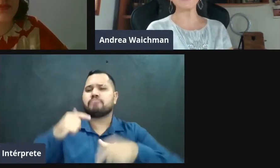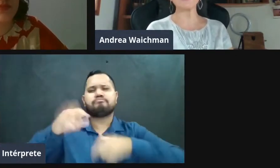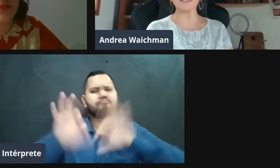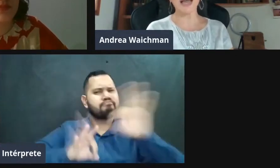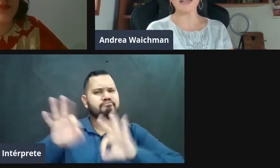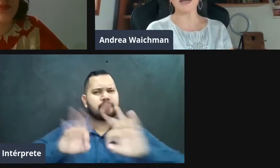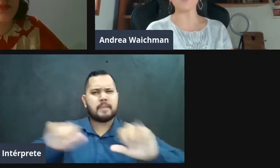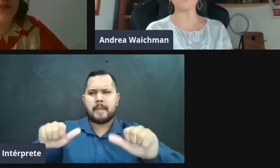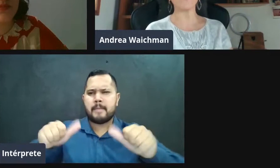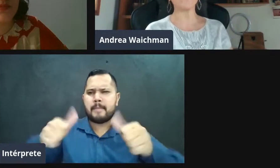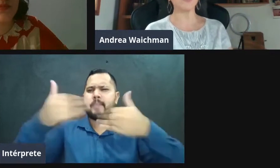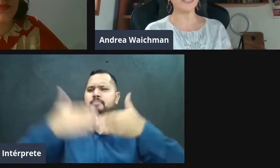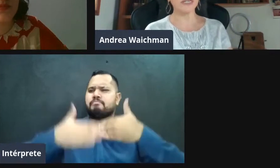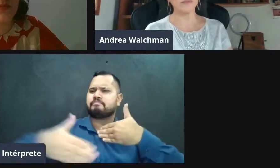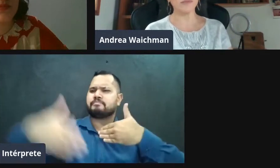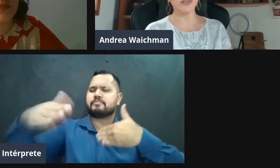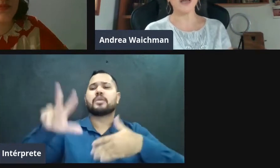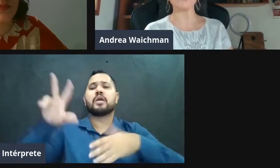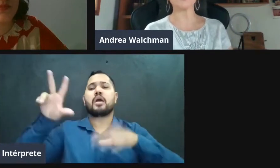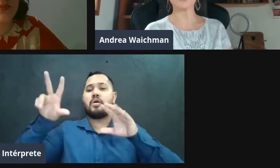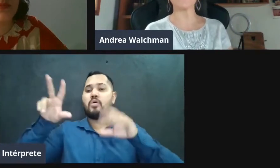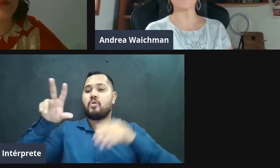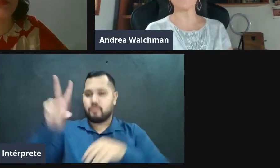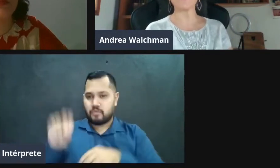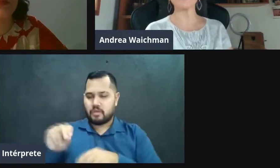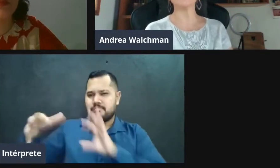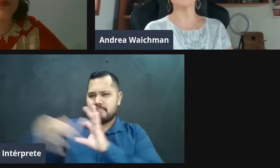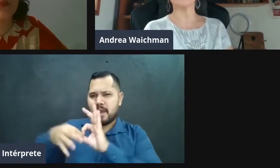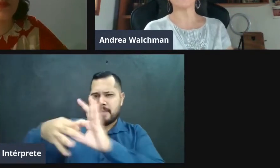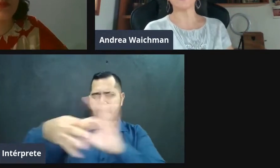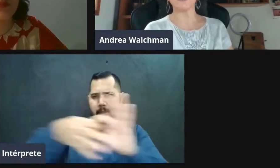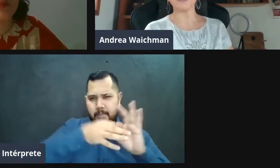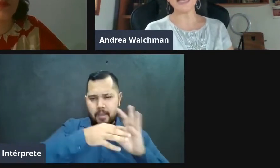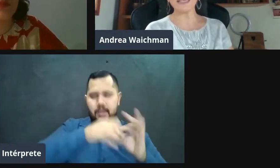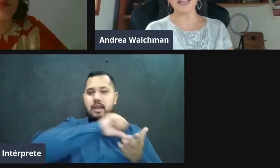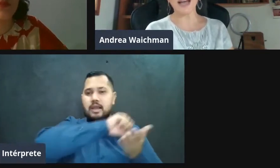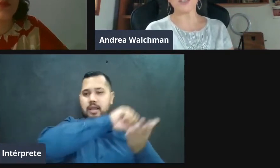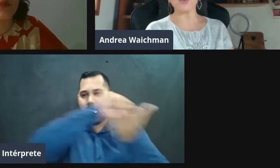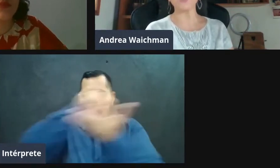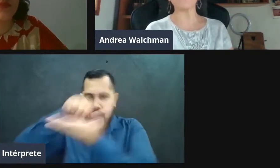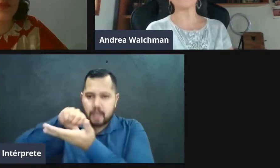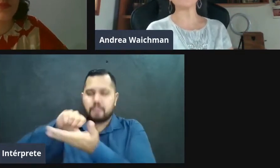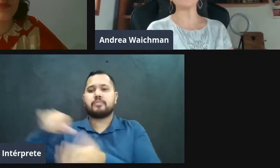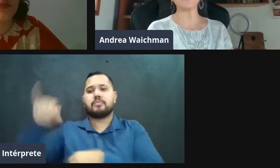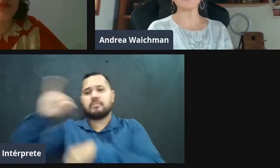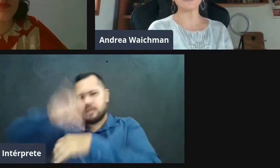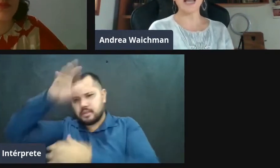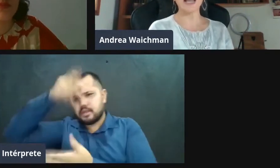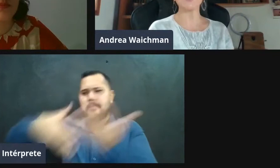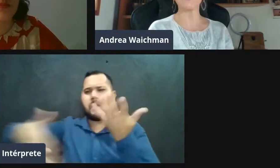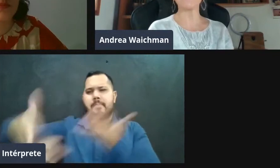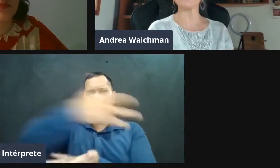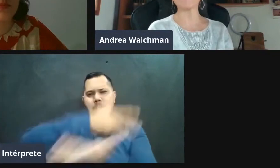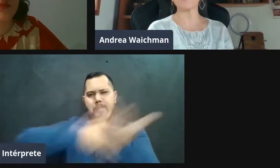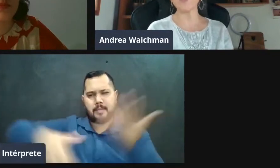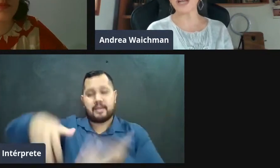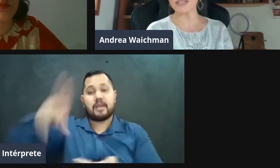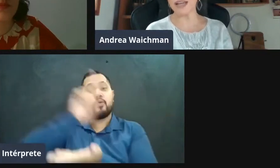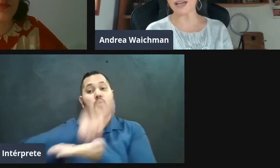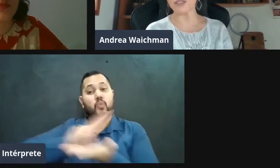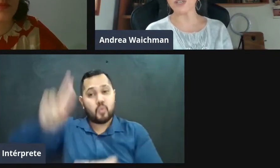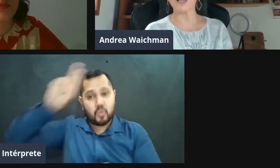quer uma UFAM integrada, uma UFAM multicampo, a gente quer uma UFAM da equidade, uma UFAM da diversidade, uma UFAM